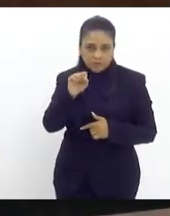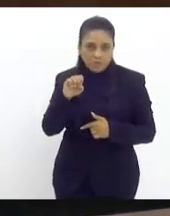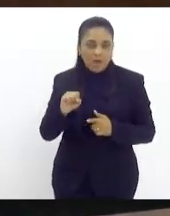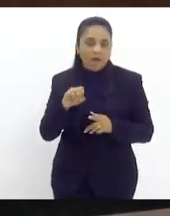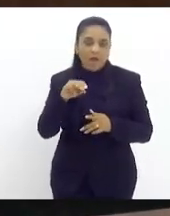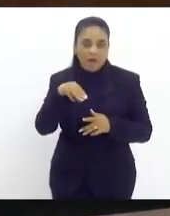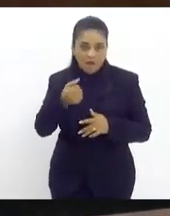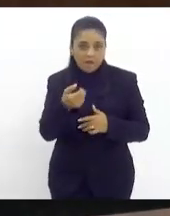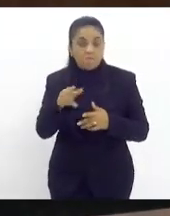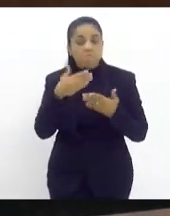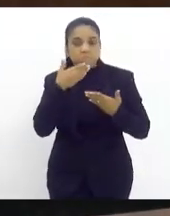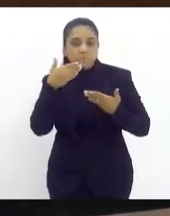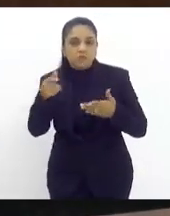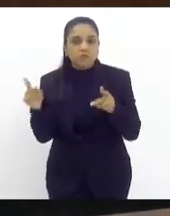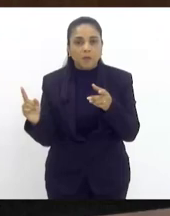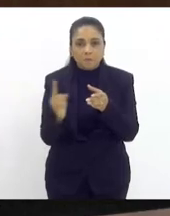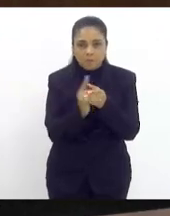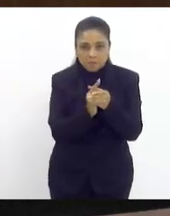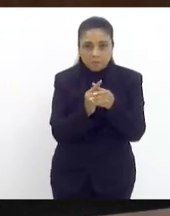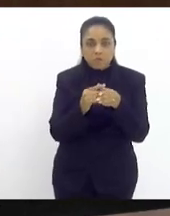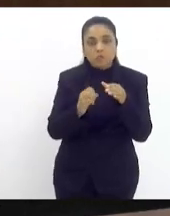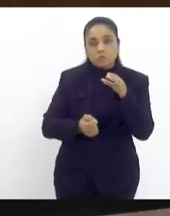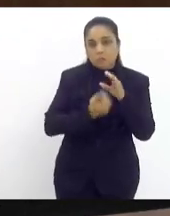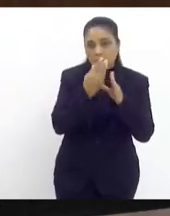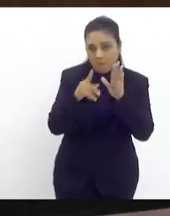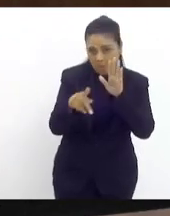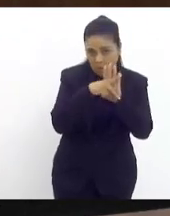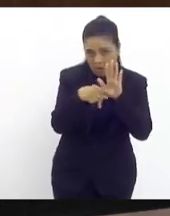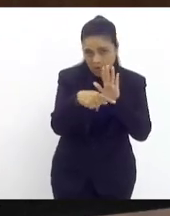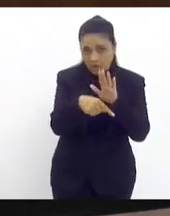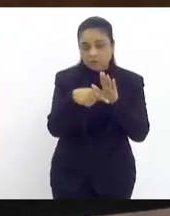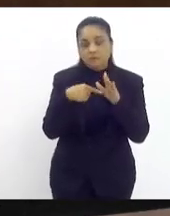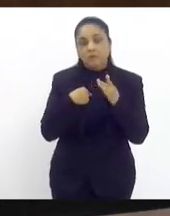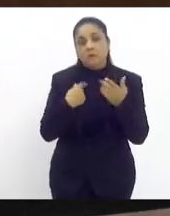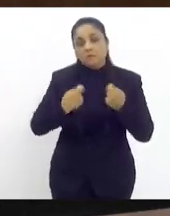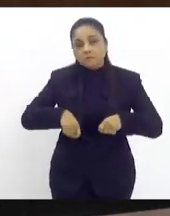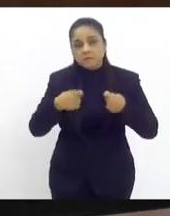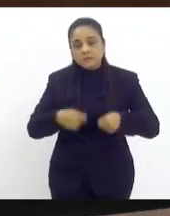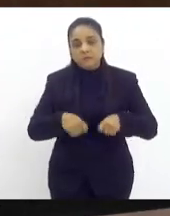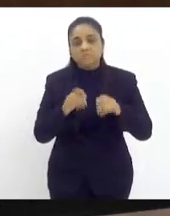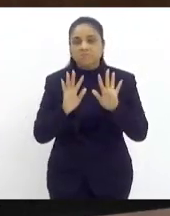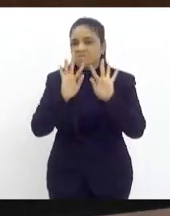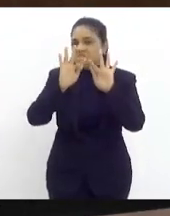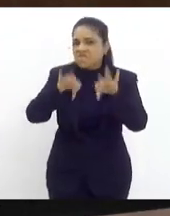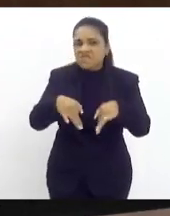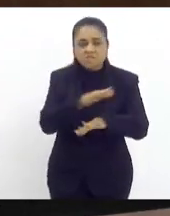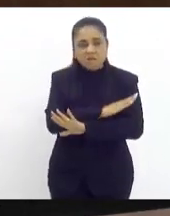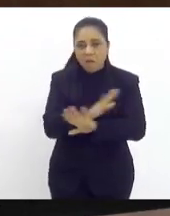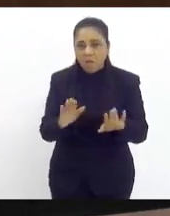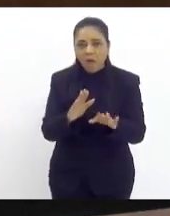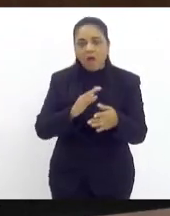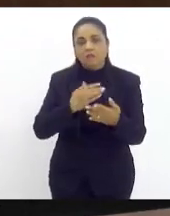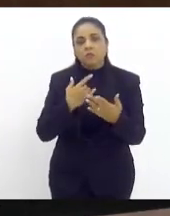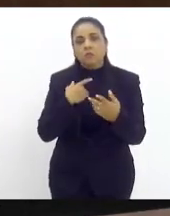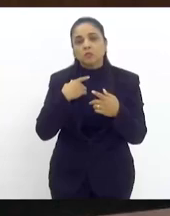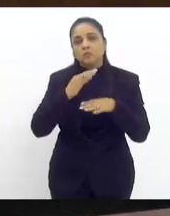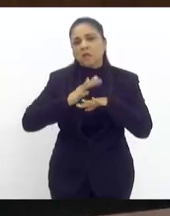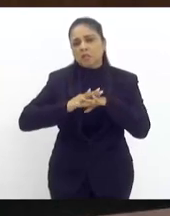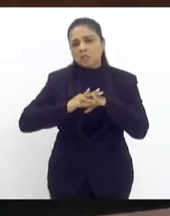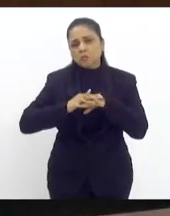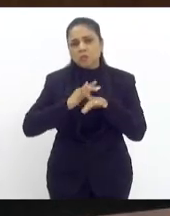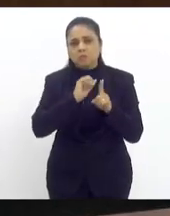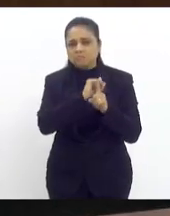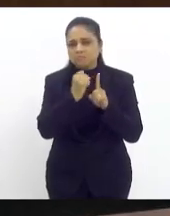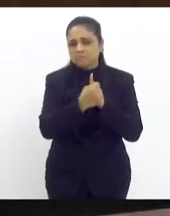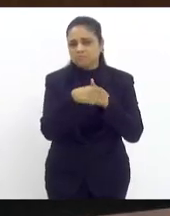do projeto dizer que nós precisamos por um fim a este a esta grande doença na sociedade o